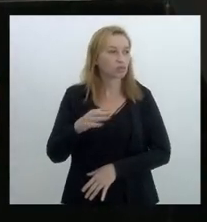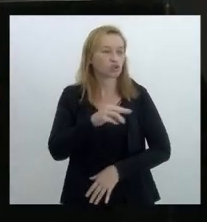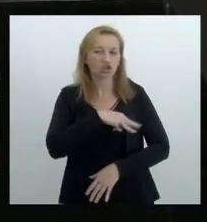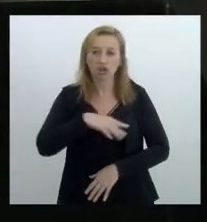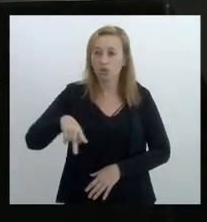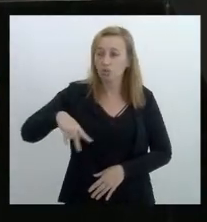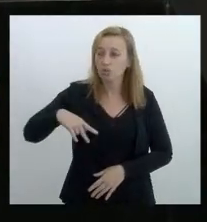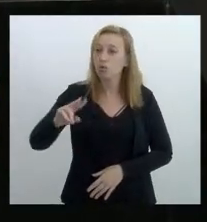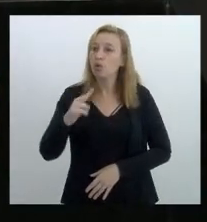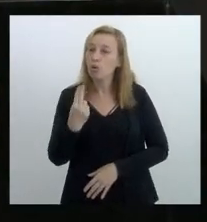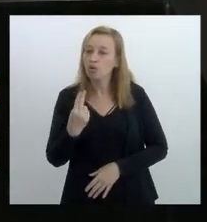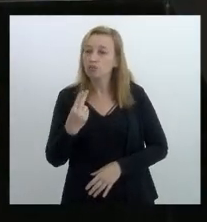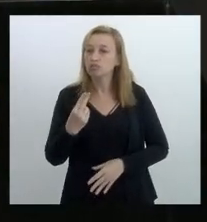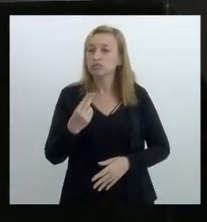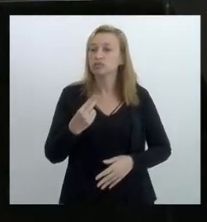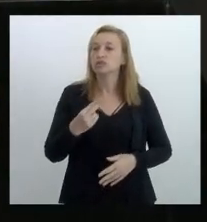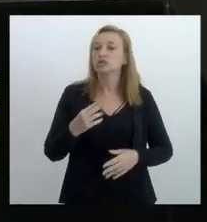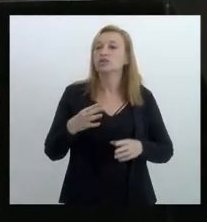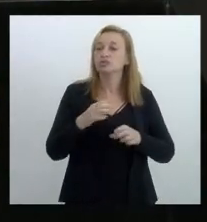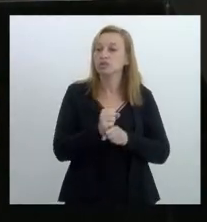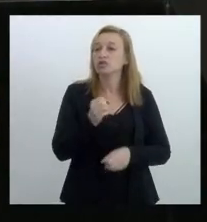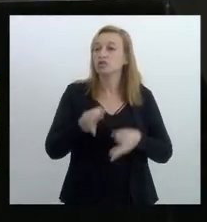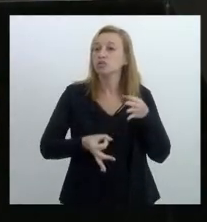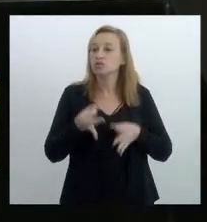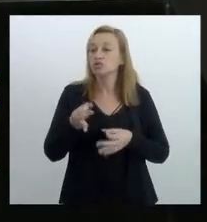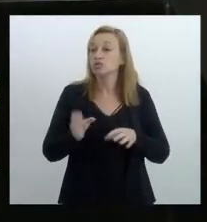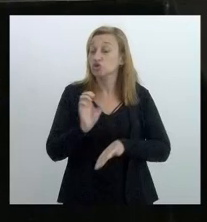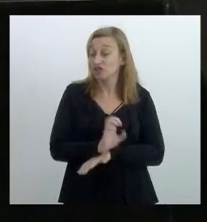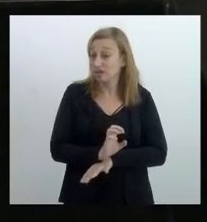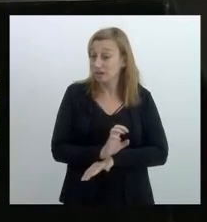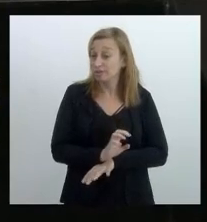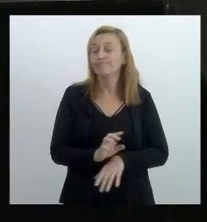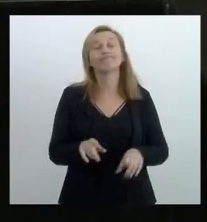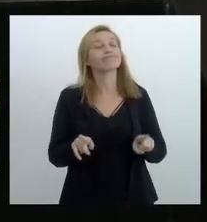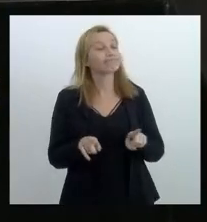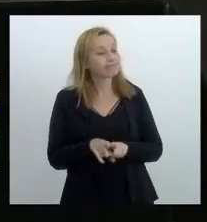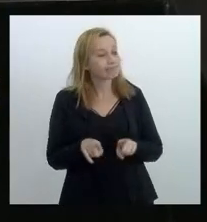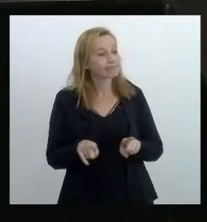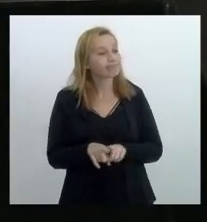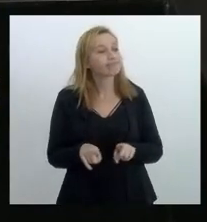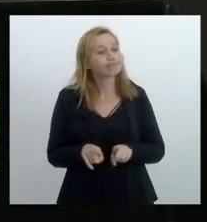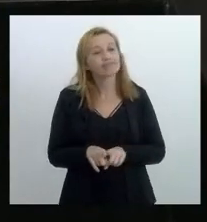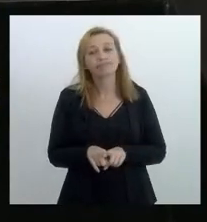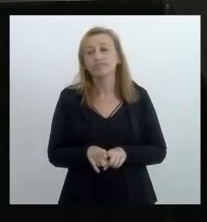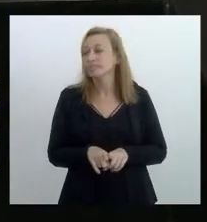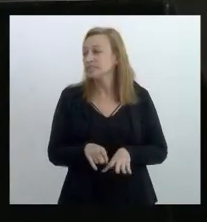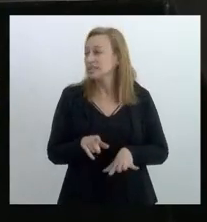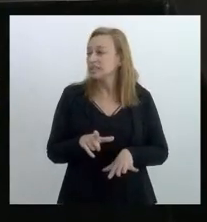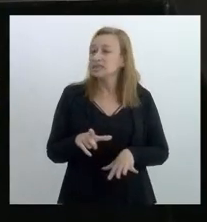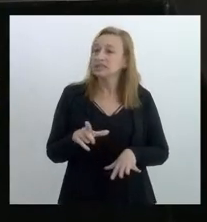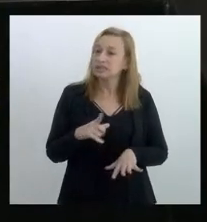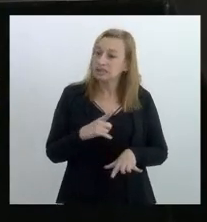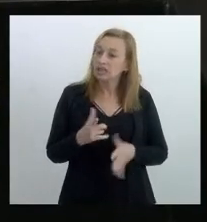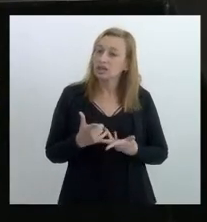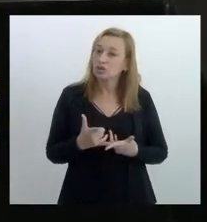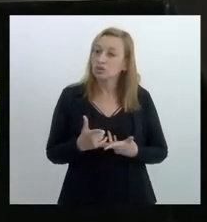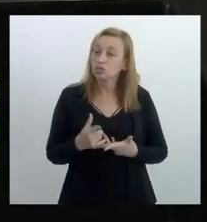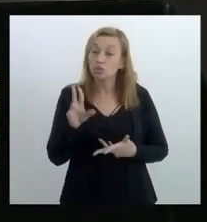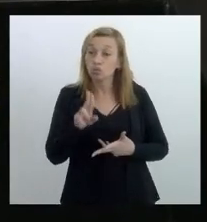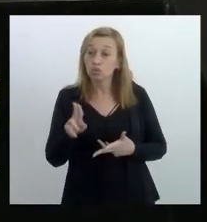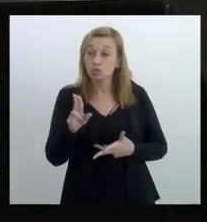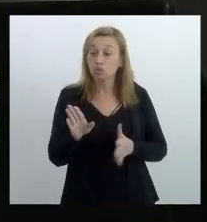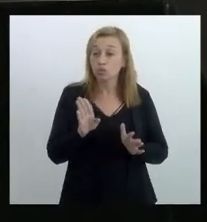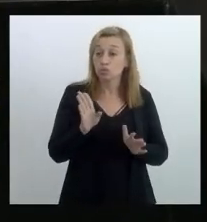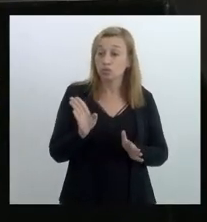Público, ou seja no Tribunal de Contas do Estado. Como se isso não bastasse, há uma malversação do dinheiro público